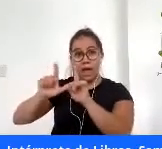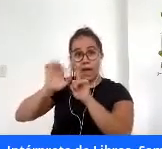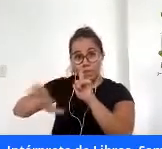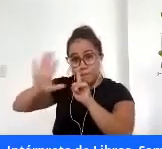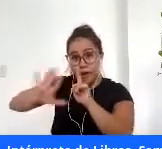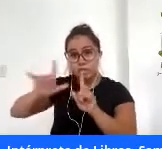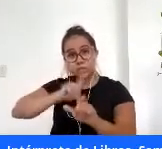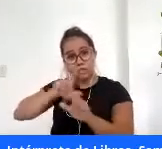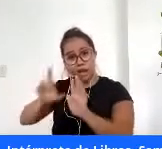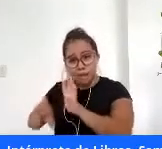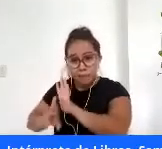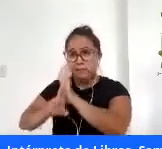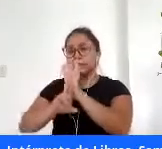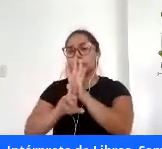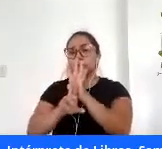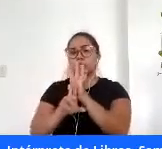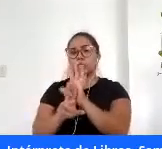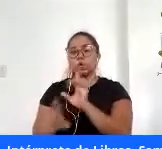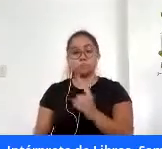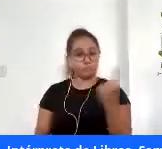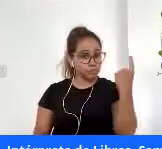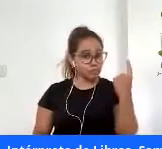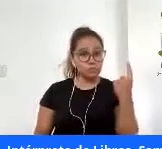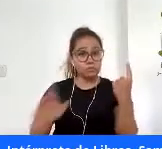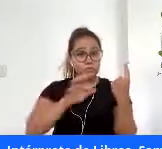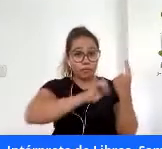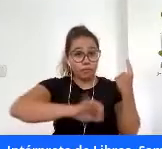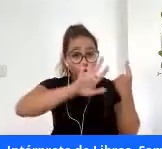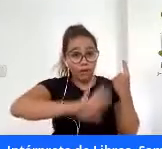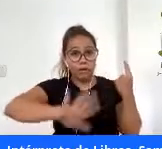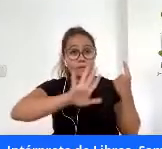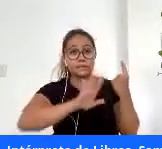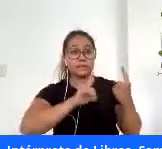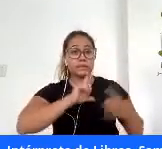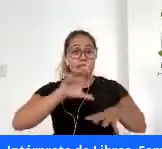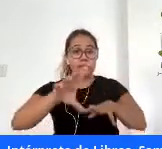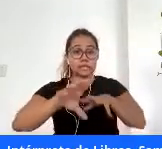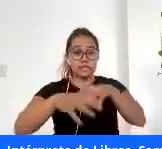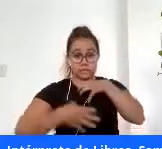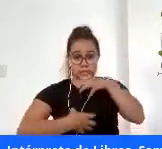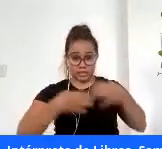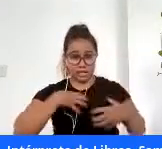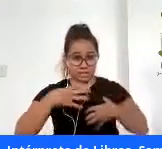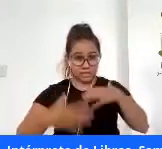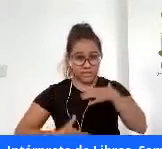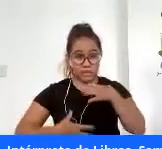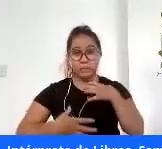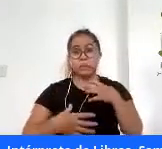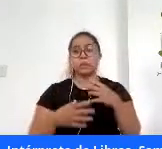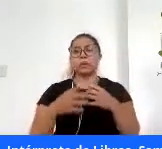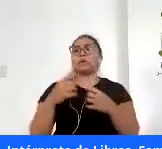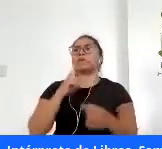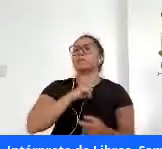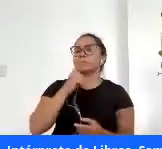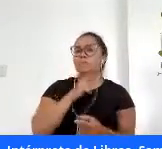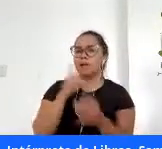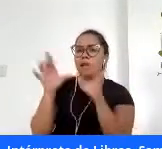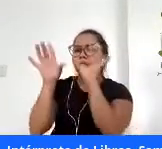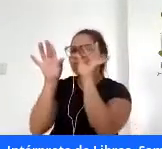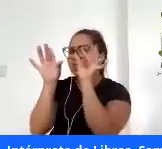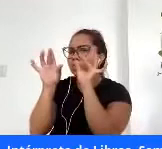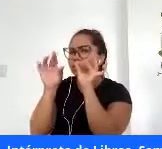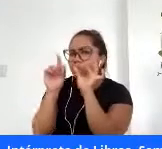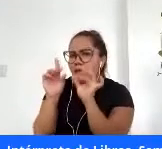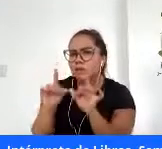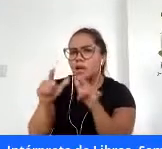essa representação. Então, no caso do mapa sensório, né, das sensações do corpo, a gente tem aqui de uma forma bem